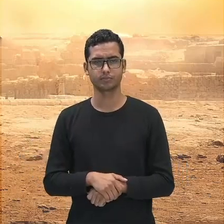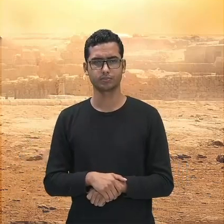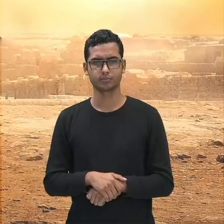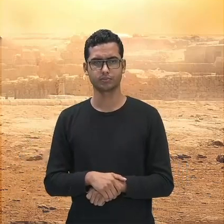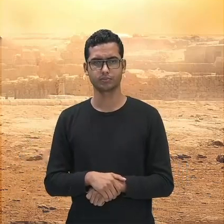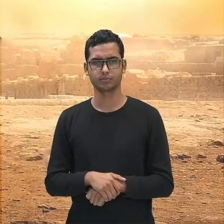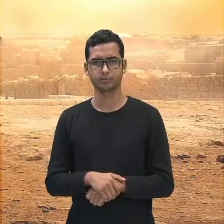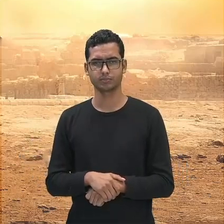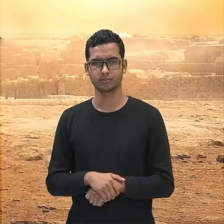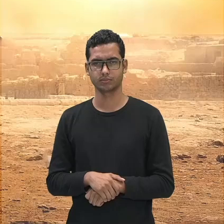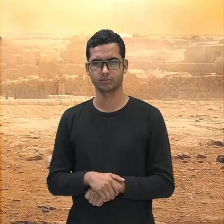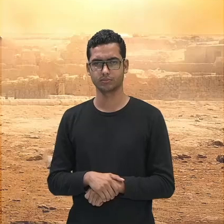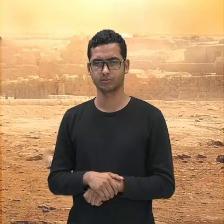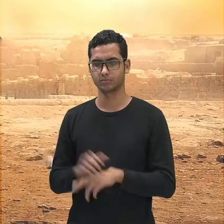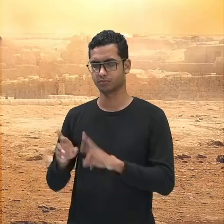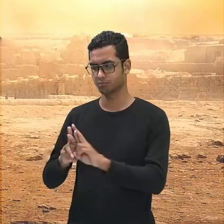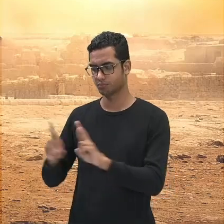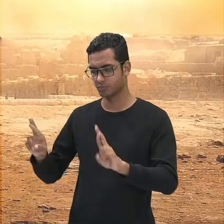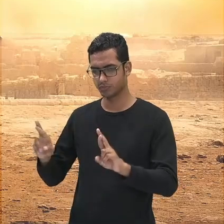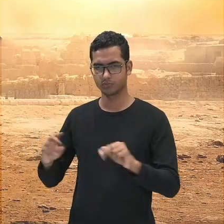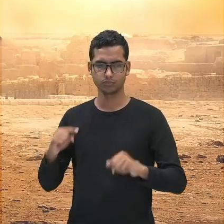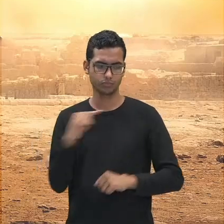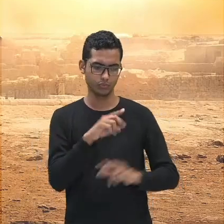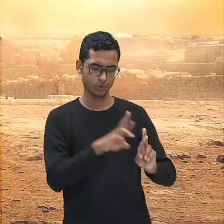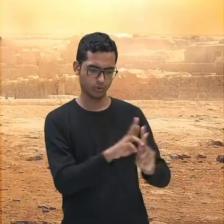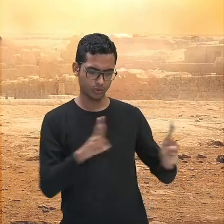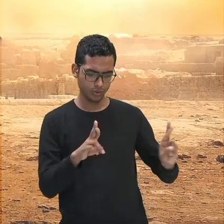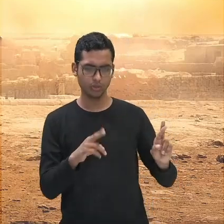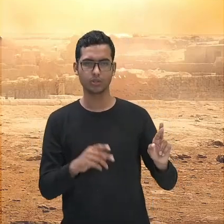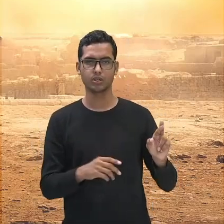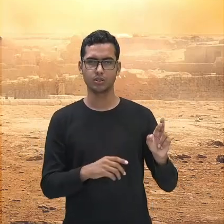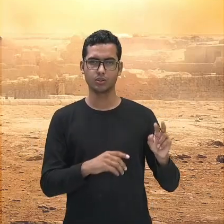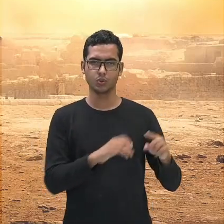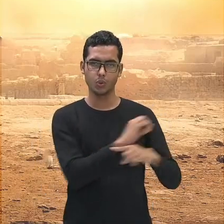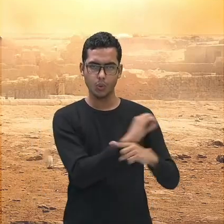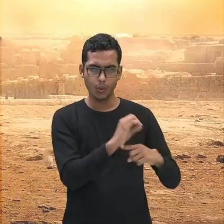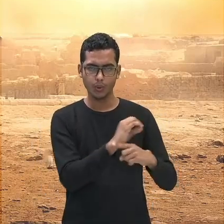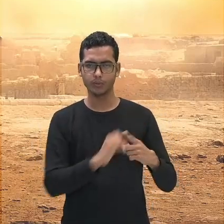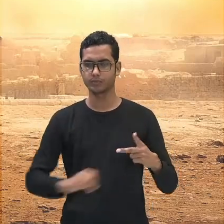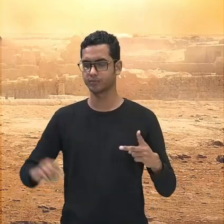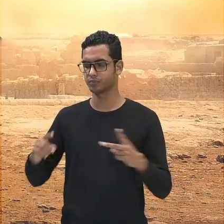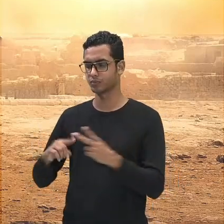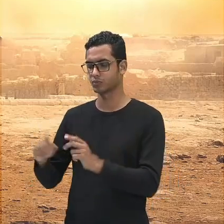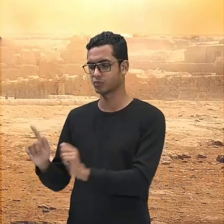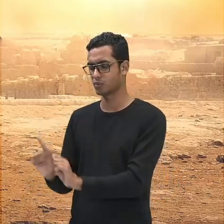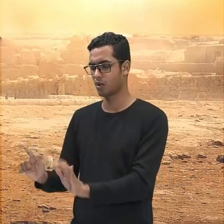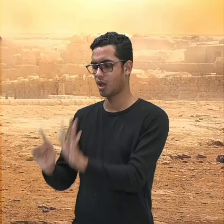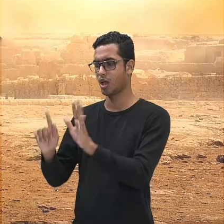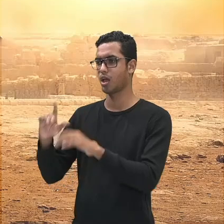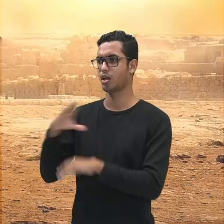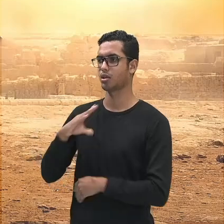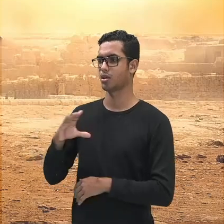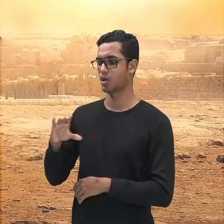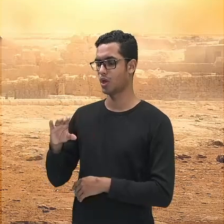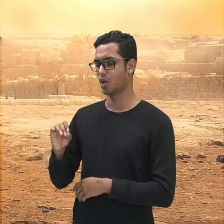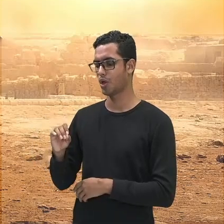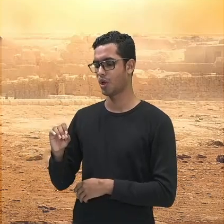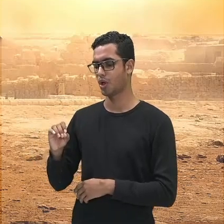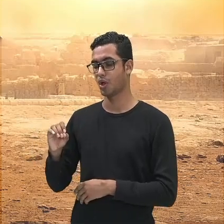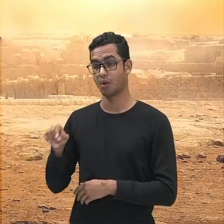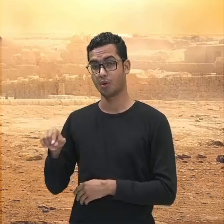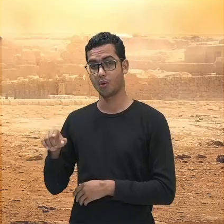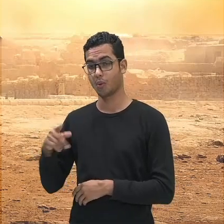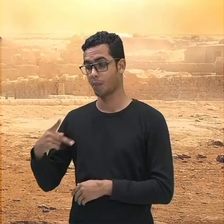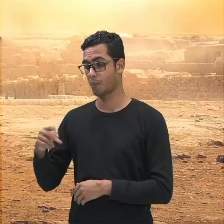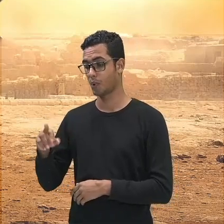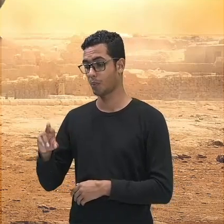o gás propano e o oxigênio, não têm energia de ativação.